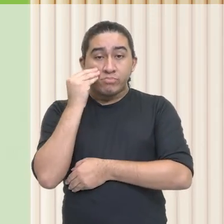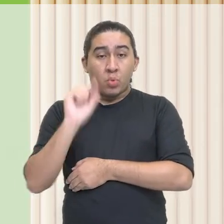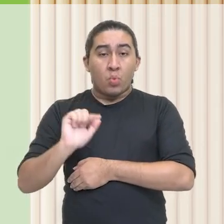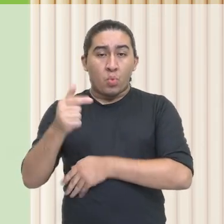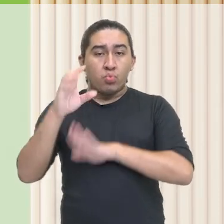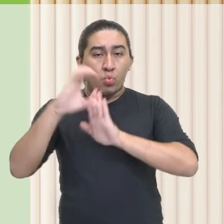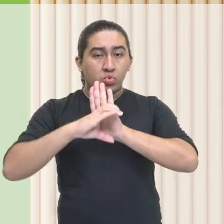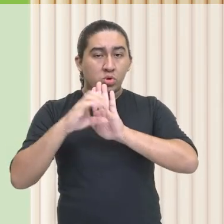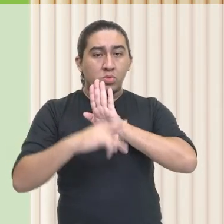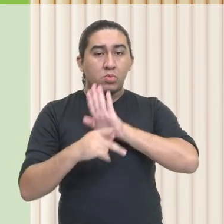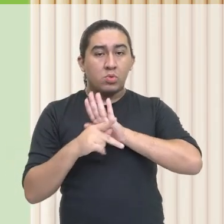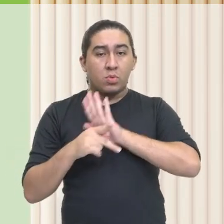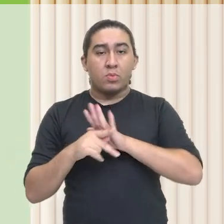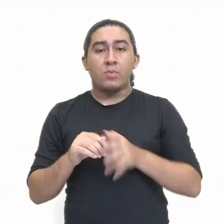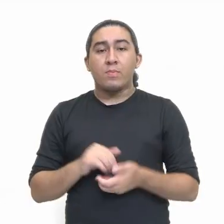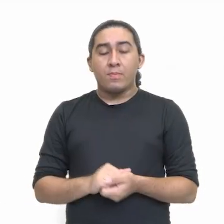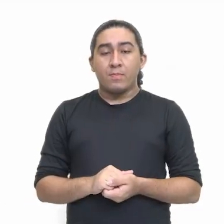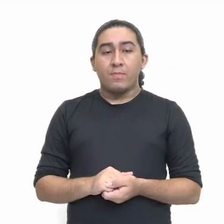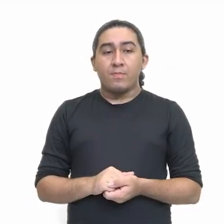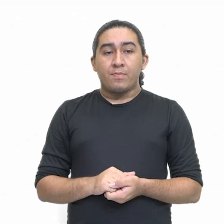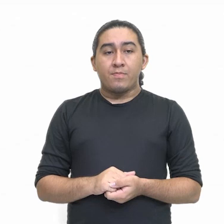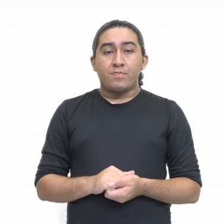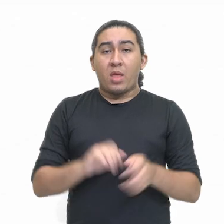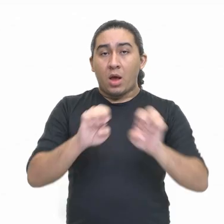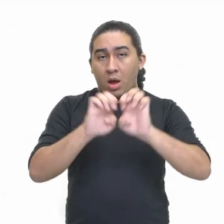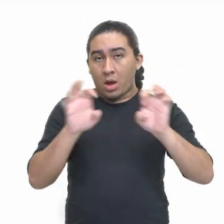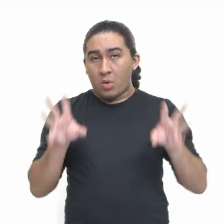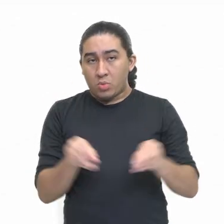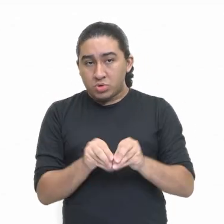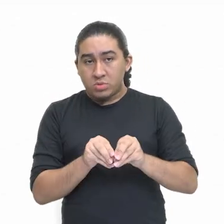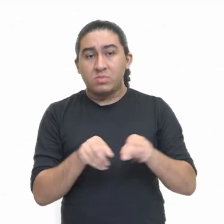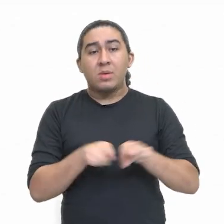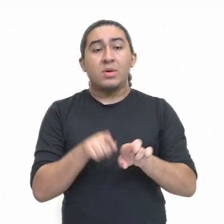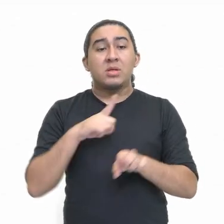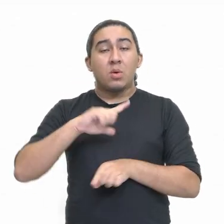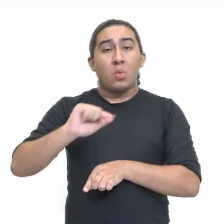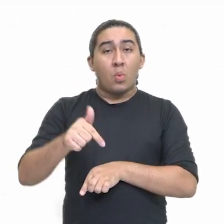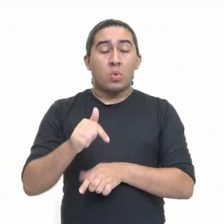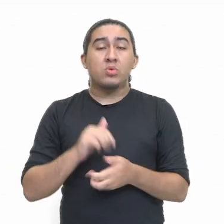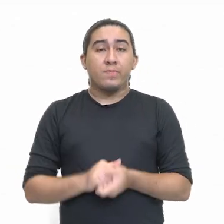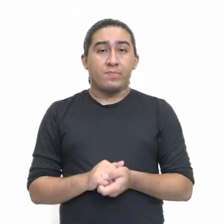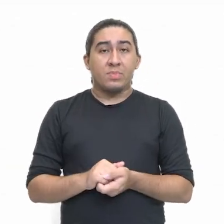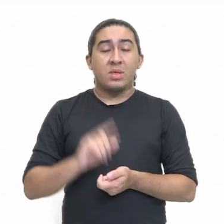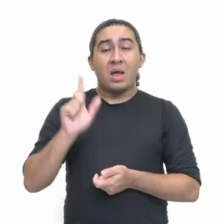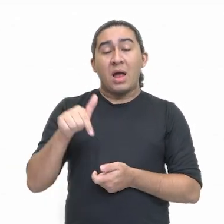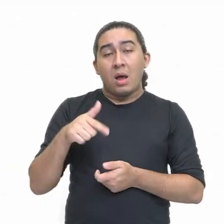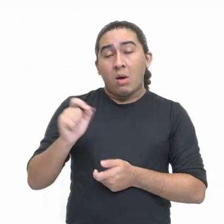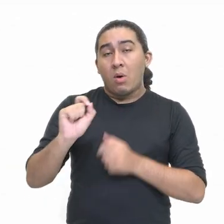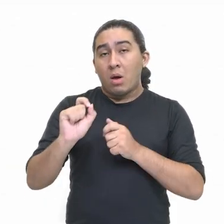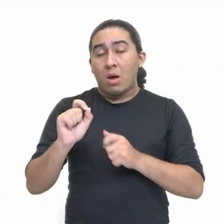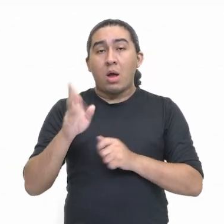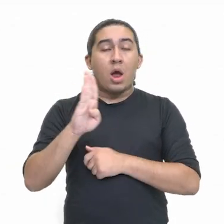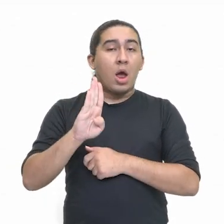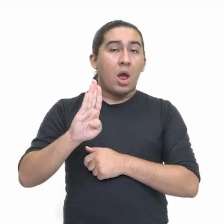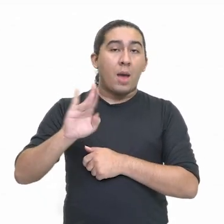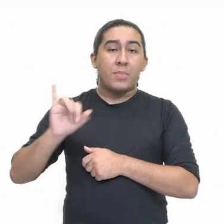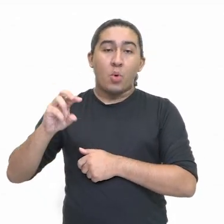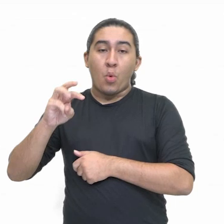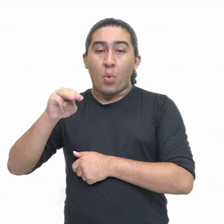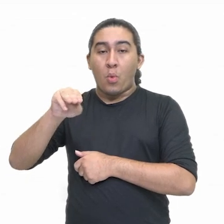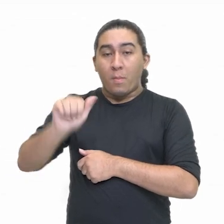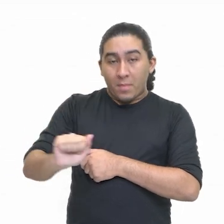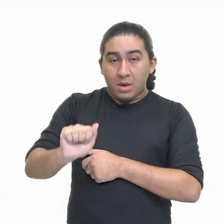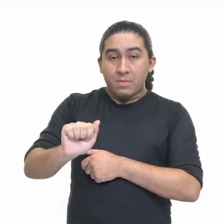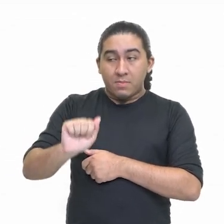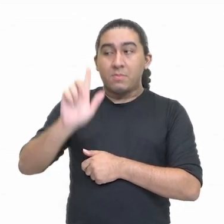vários conceitos aí de Ecologia e nós temos mais um que é bioma é o conjunto de vida vegetal e animal que